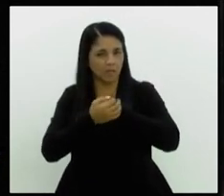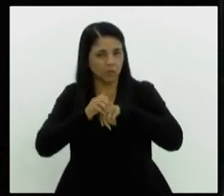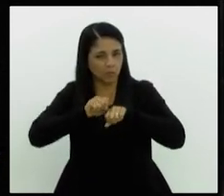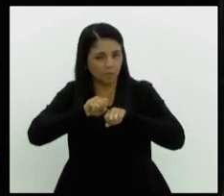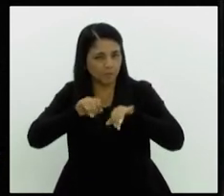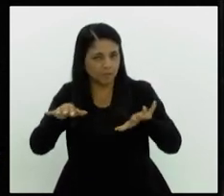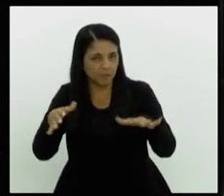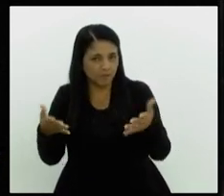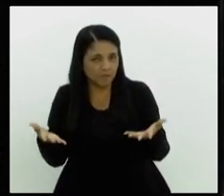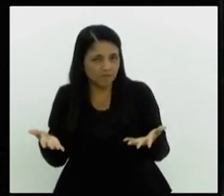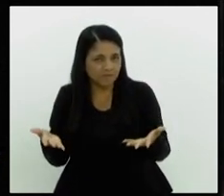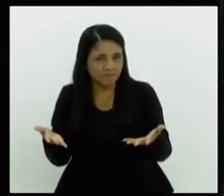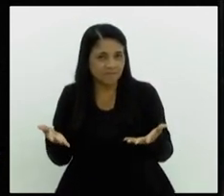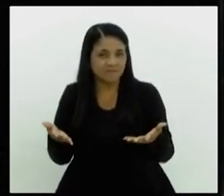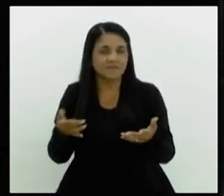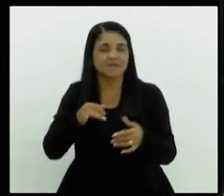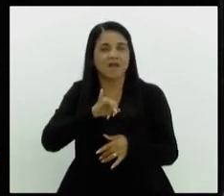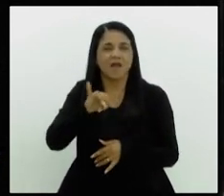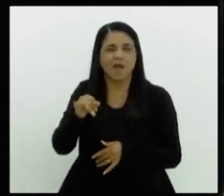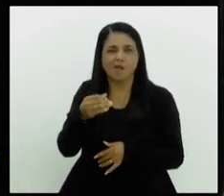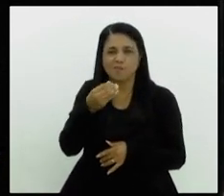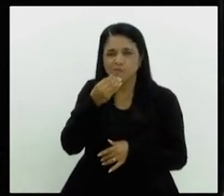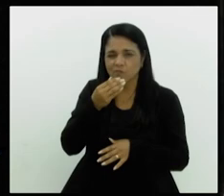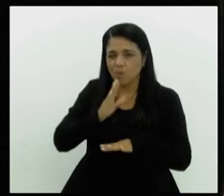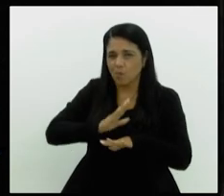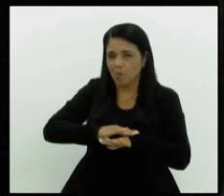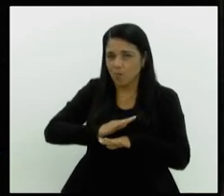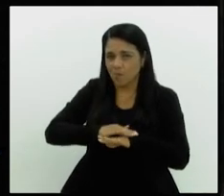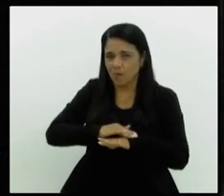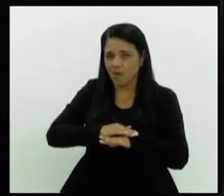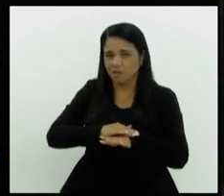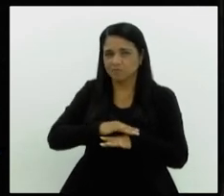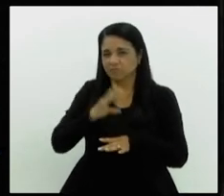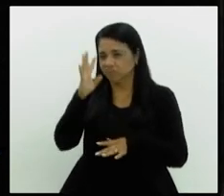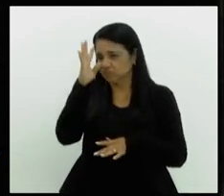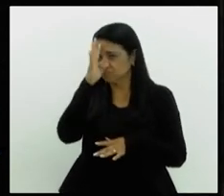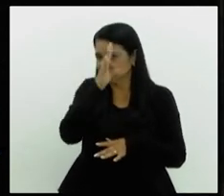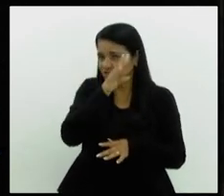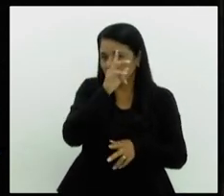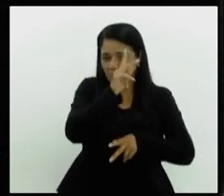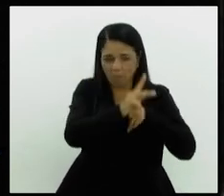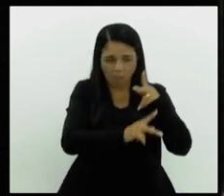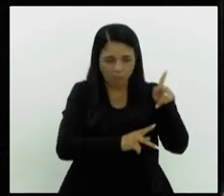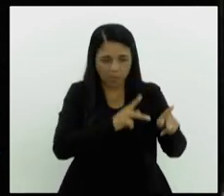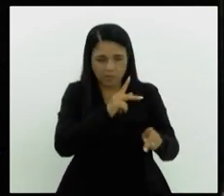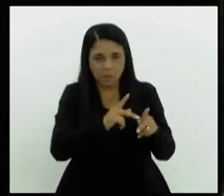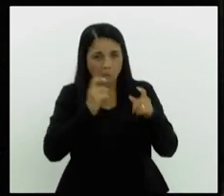naquele momento, se aproveitando da distração da maioria do povo brasileiro que estava